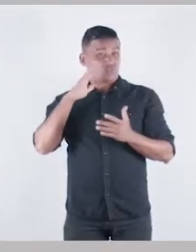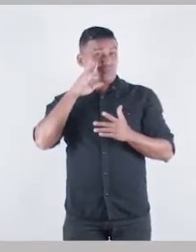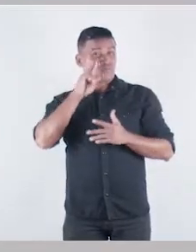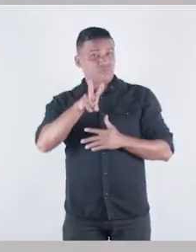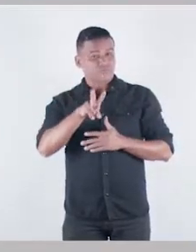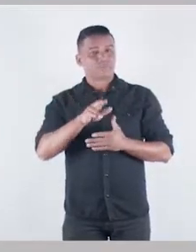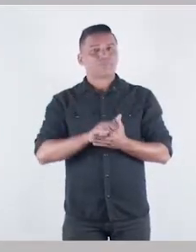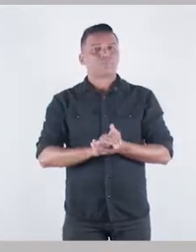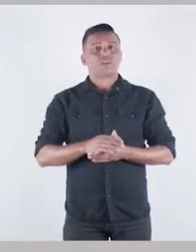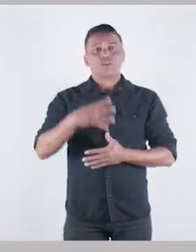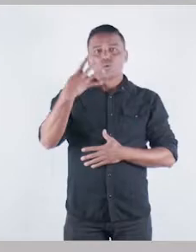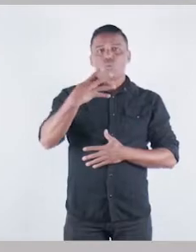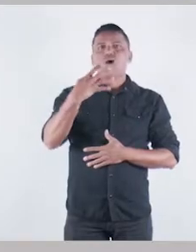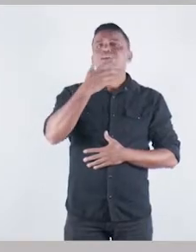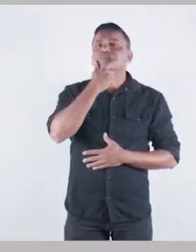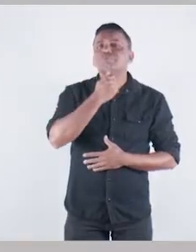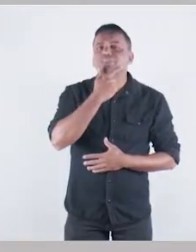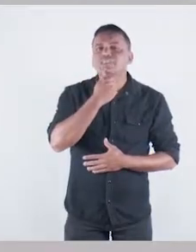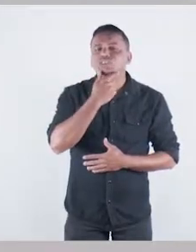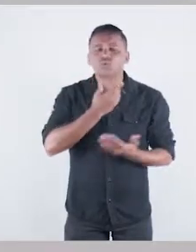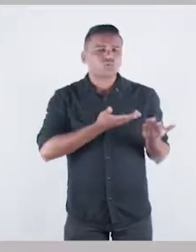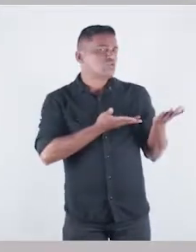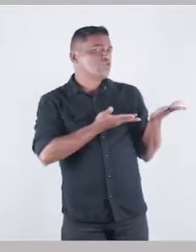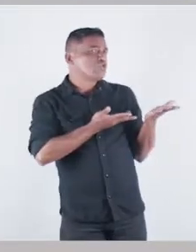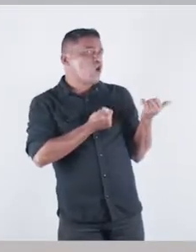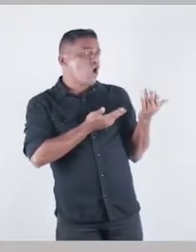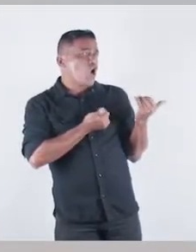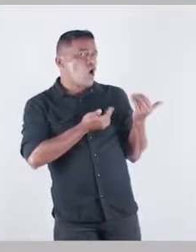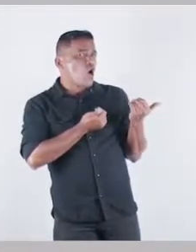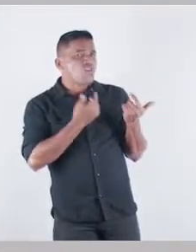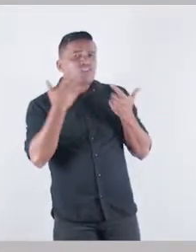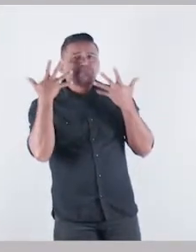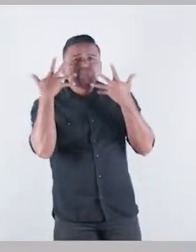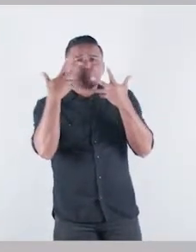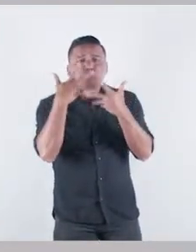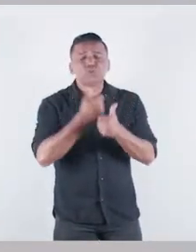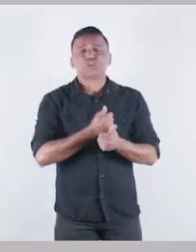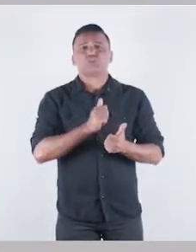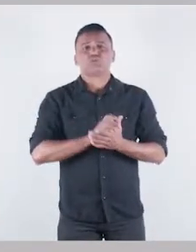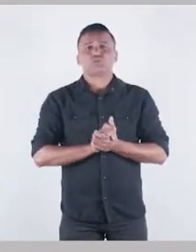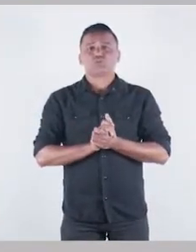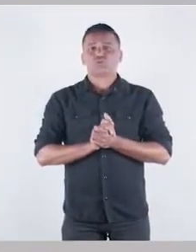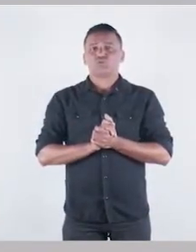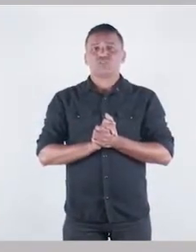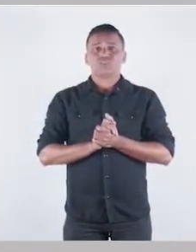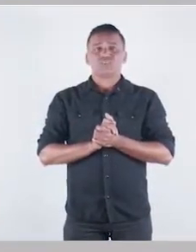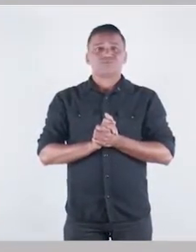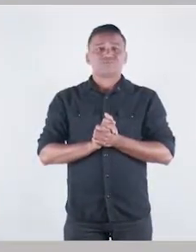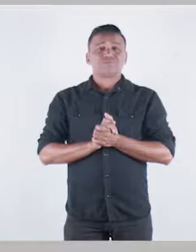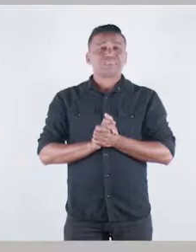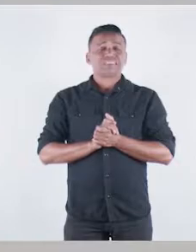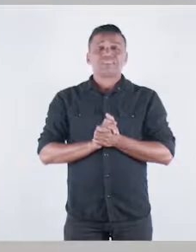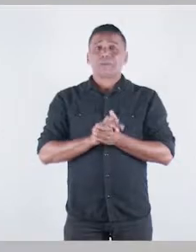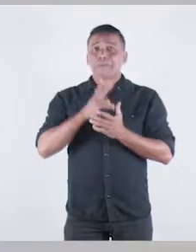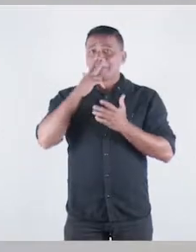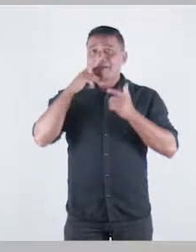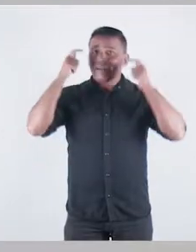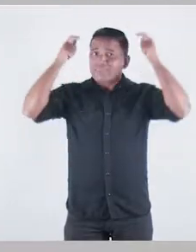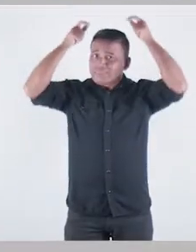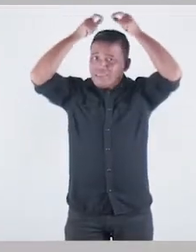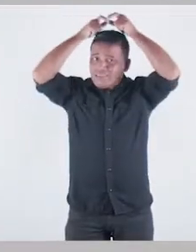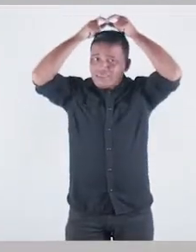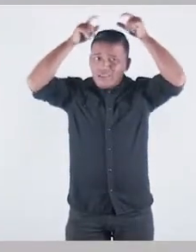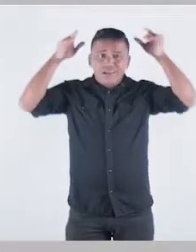Eram 4 meninos, tão jovens, tão bonitinhos, subindo aos céus como se fossem anjos,